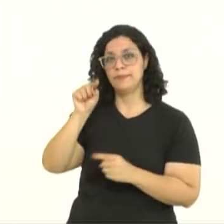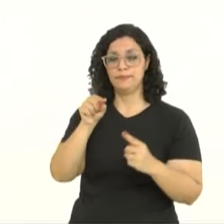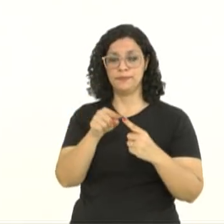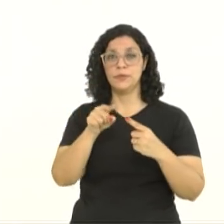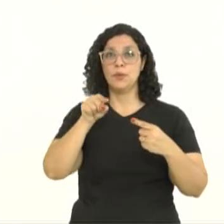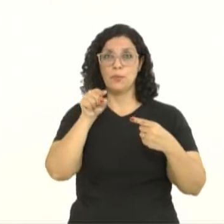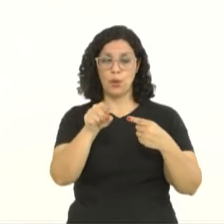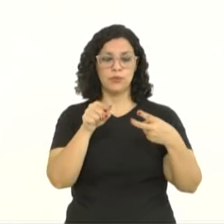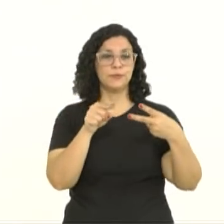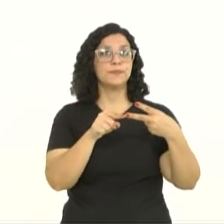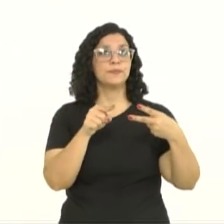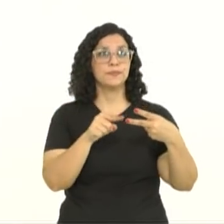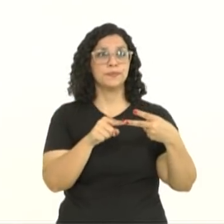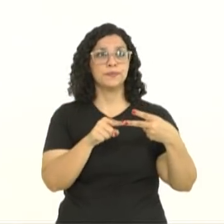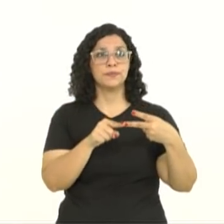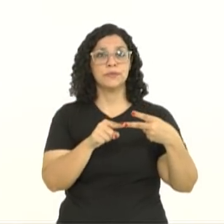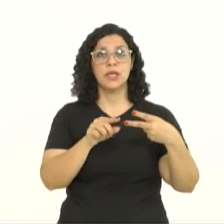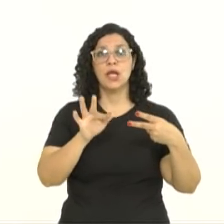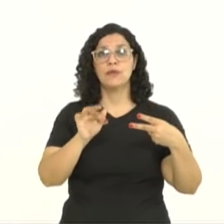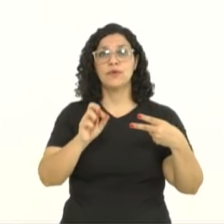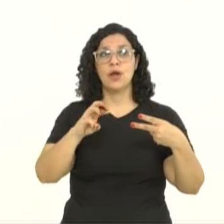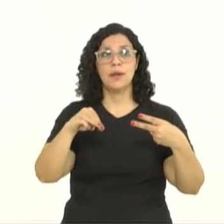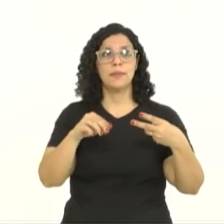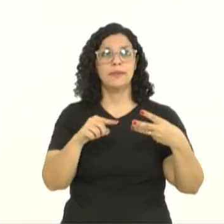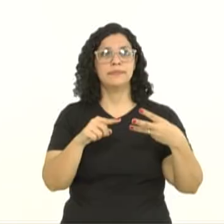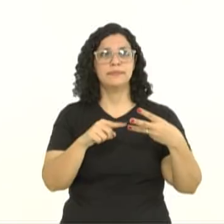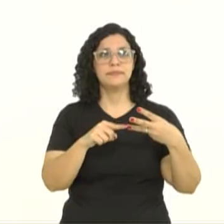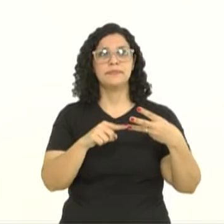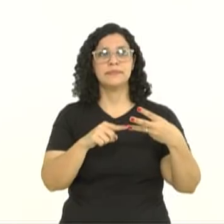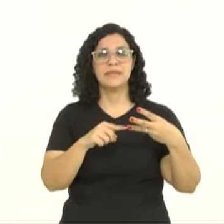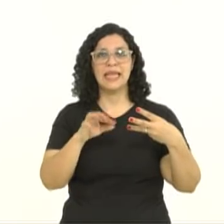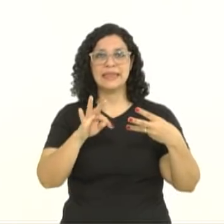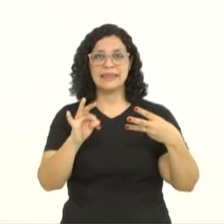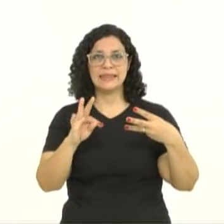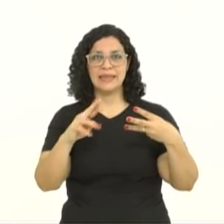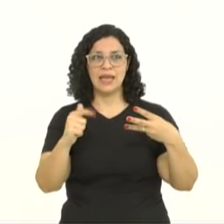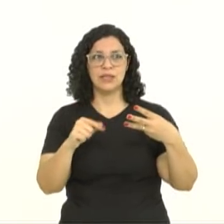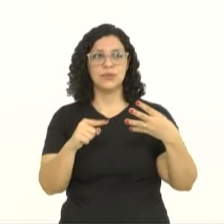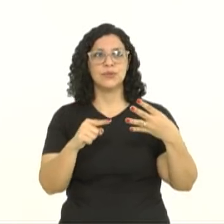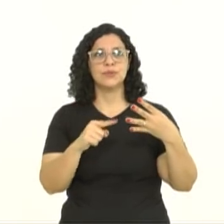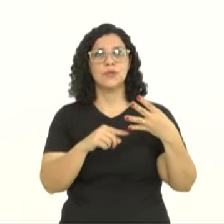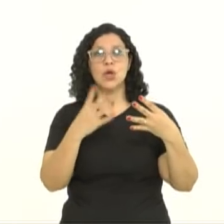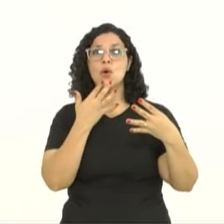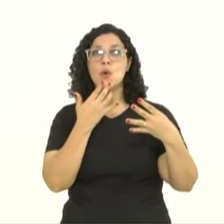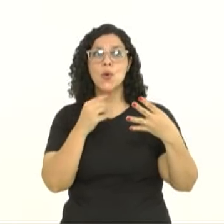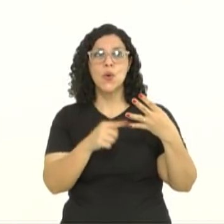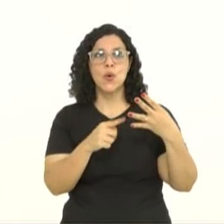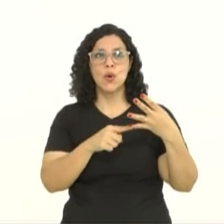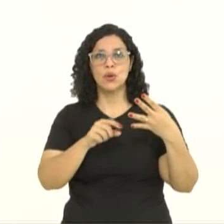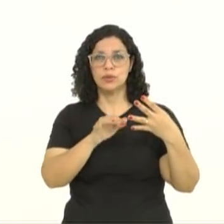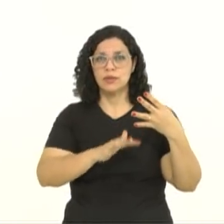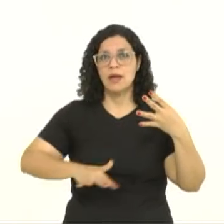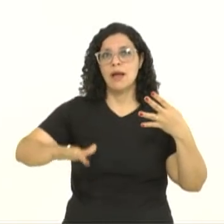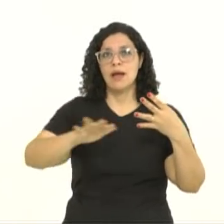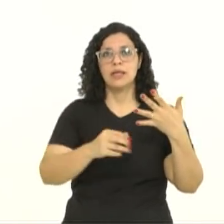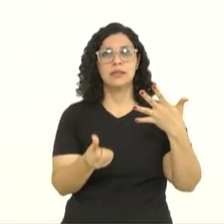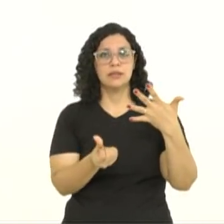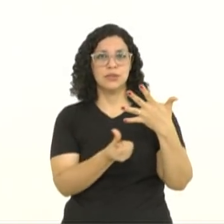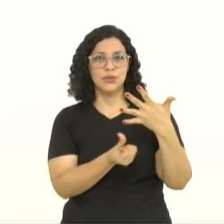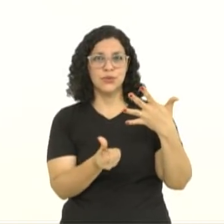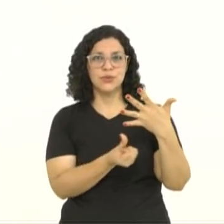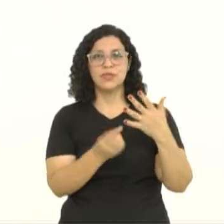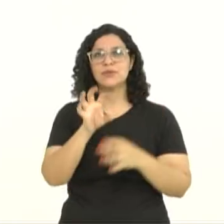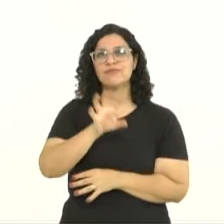primeiro elemento é o ponto, o segundo elemento é o traço, o terceiro elemento é a forma, o quarto elemento é a cor, o quinto elemento é a superfície e o sexto